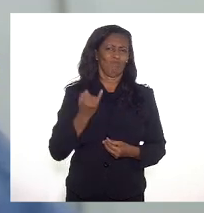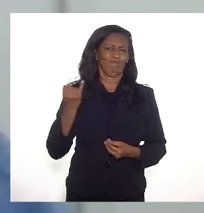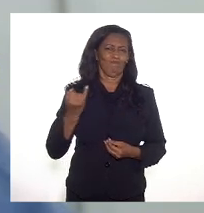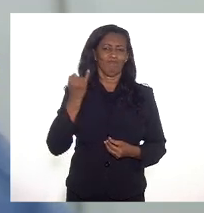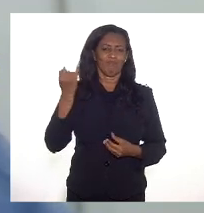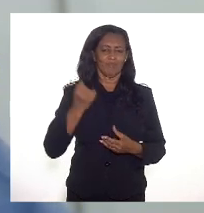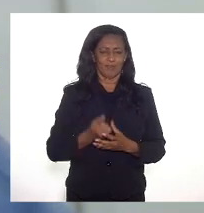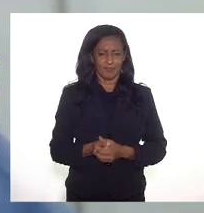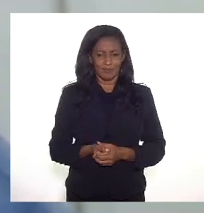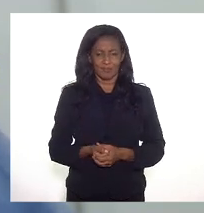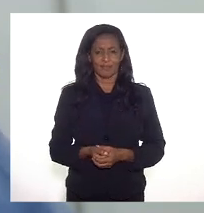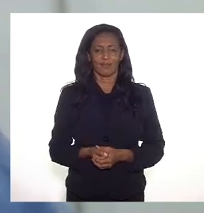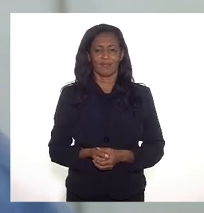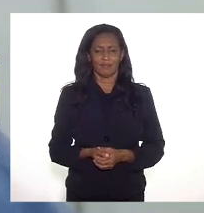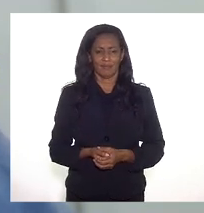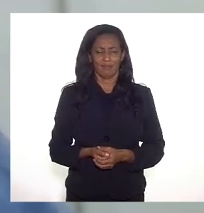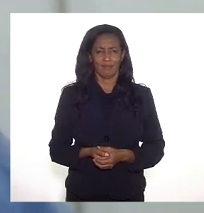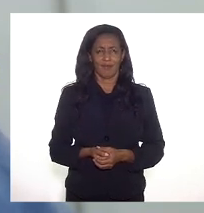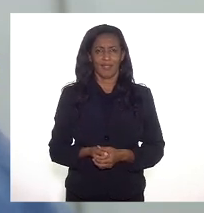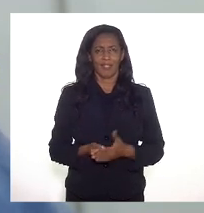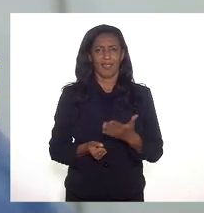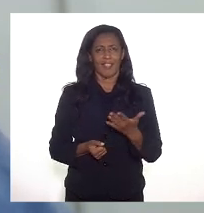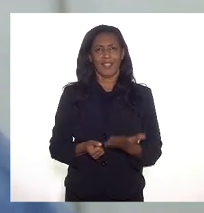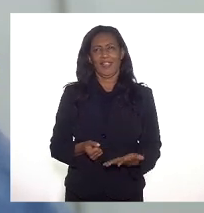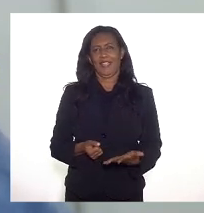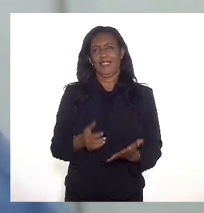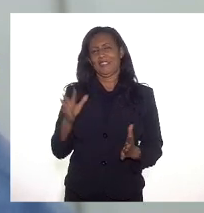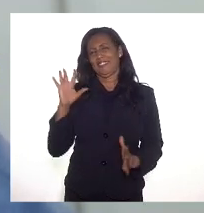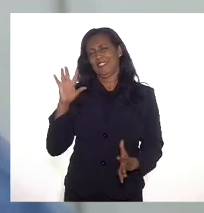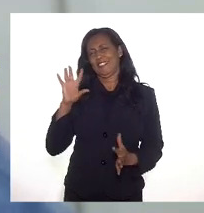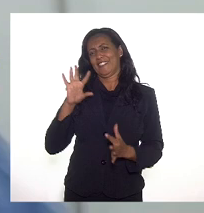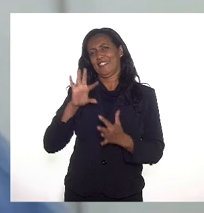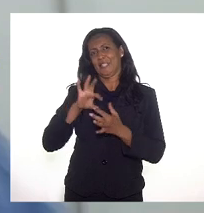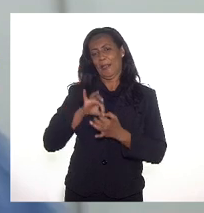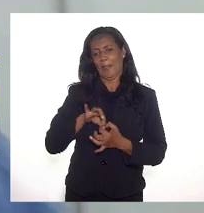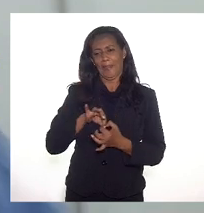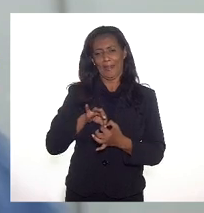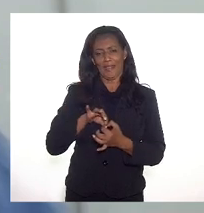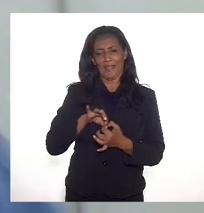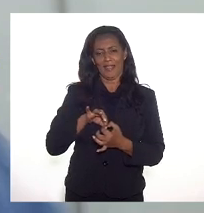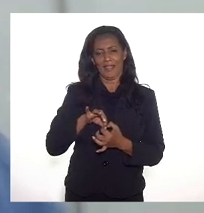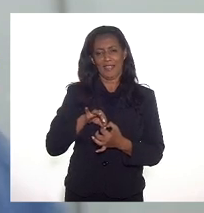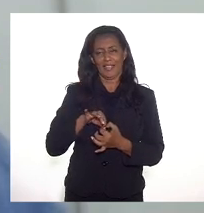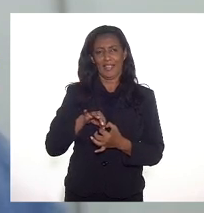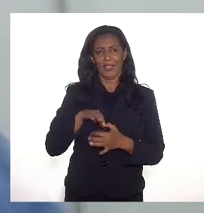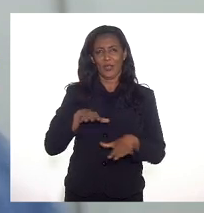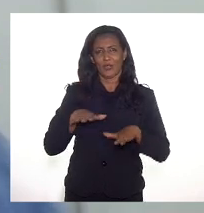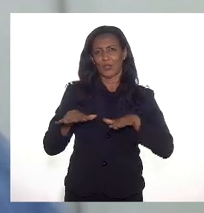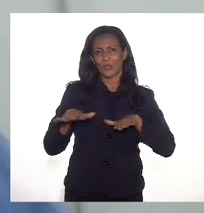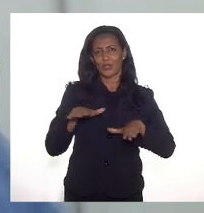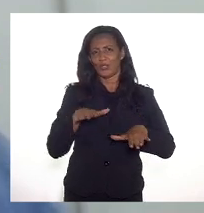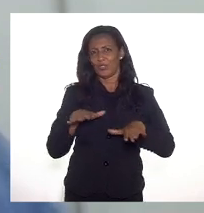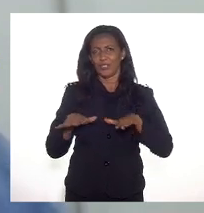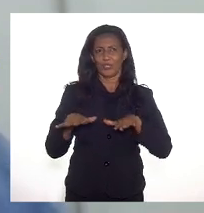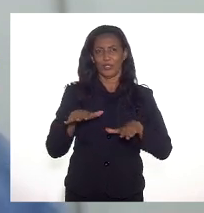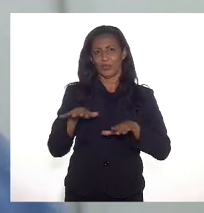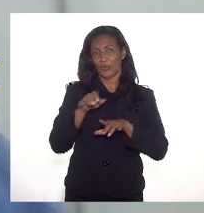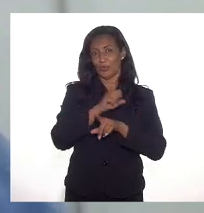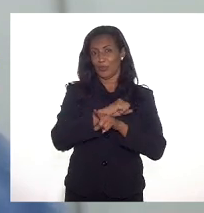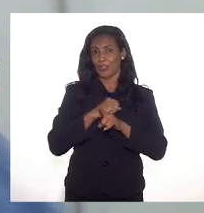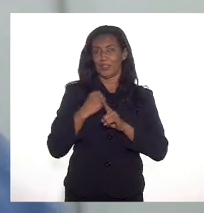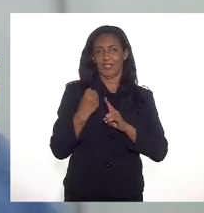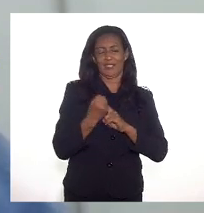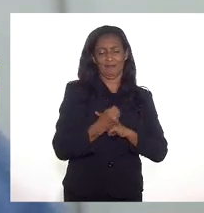significativo, pela sua sintonia com os movimentos